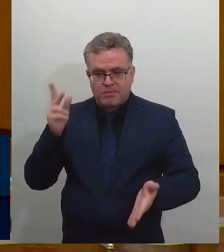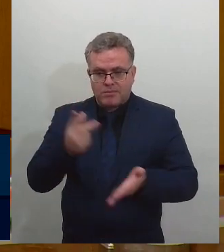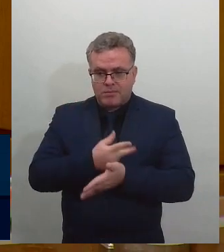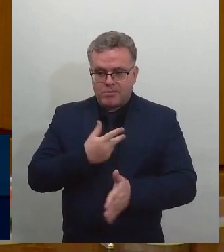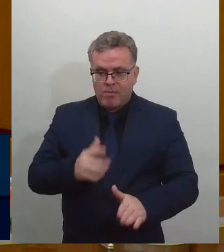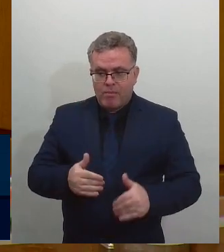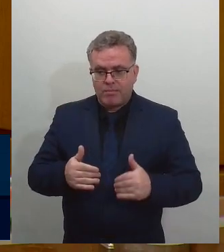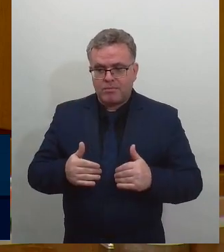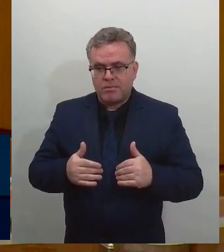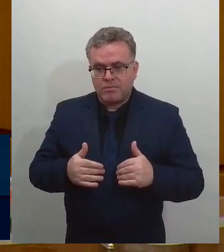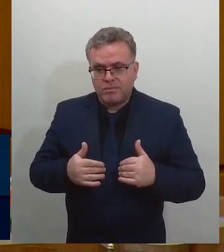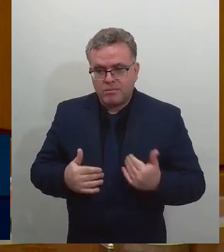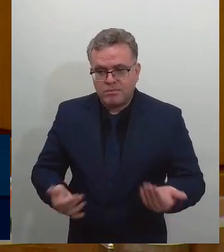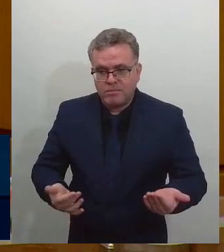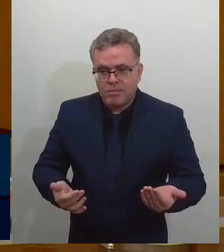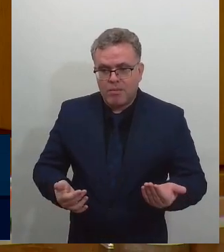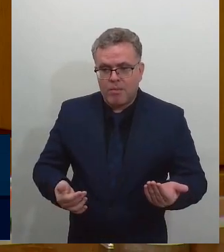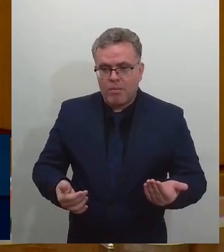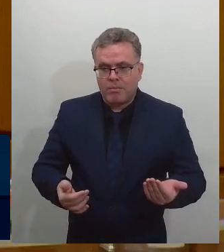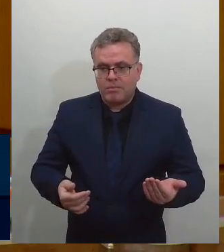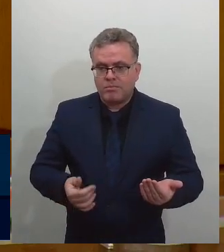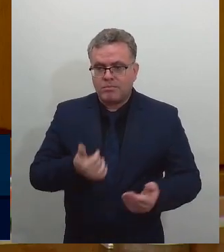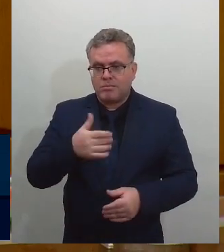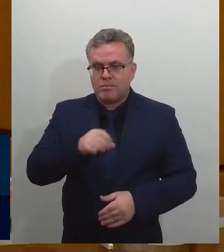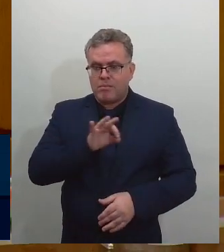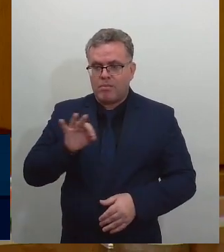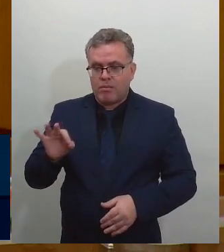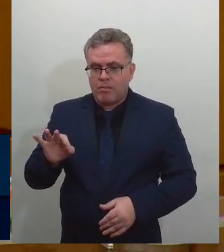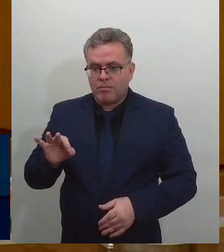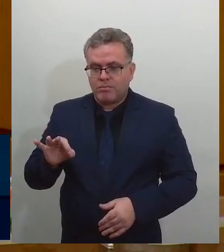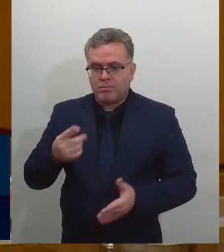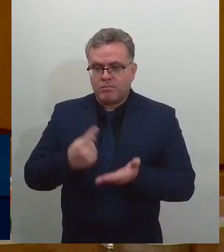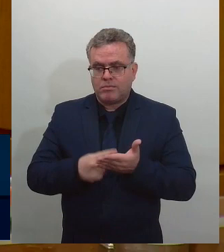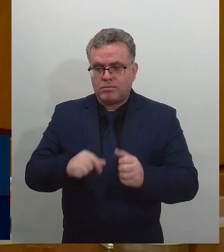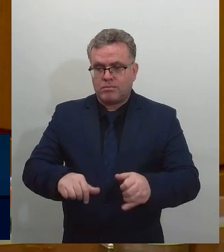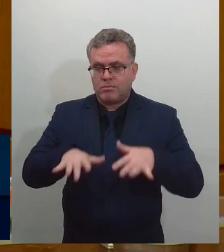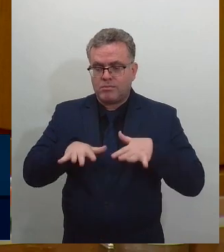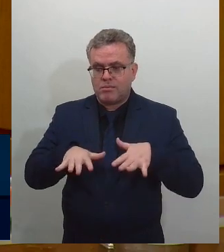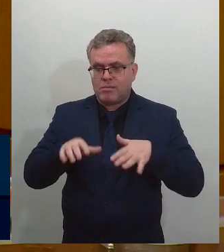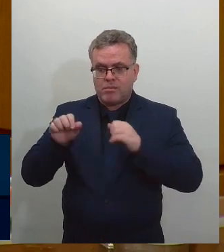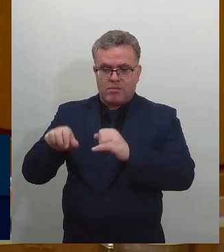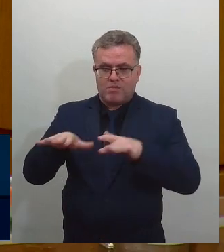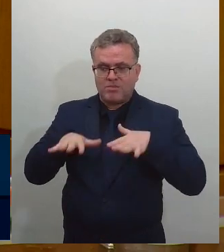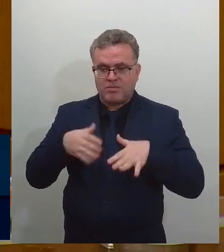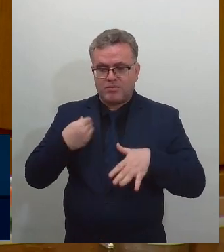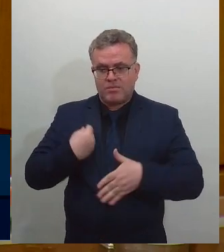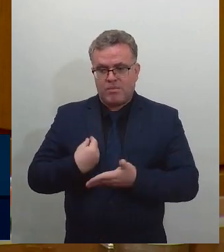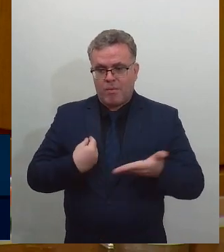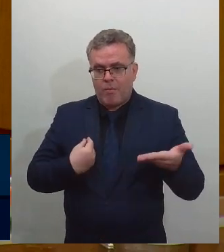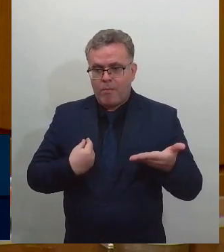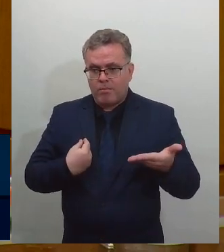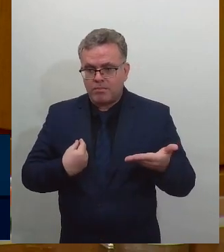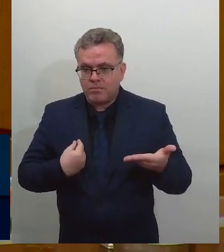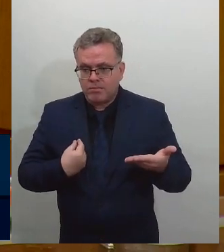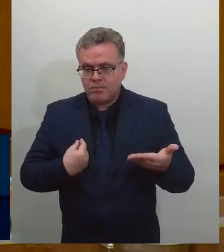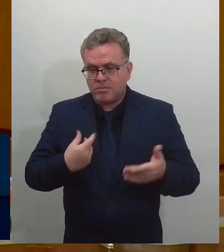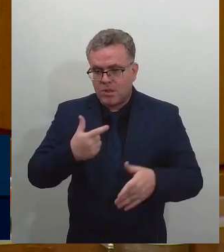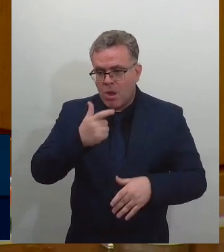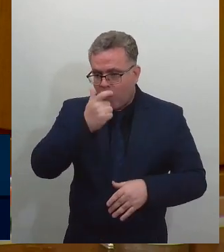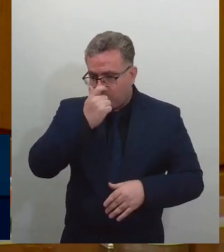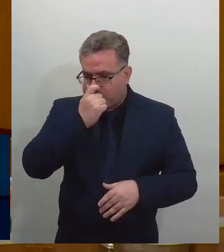horas, com esse plenário e as galerias aqui embaixo, em cima, lotado e lotadas